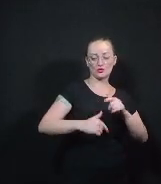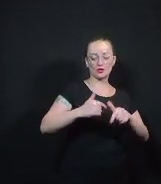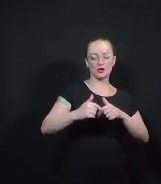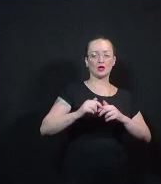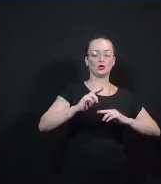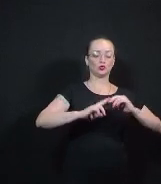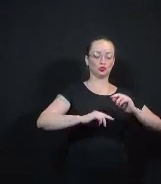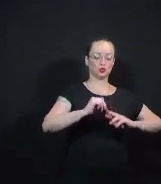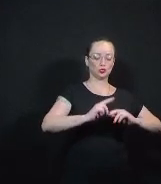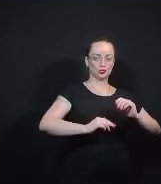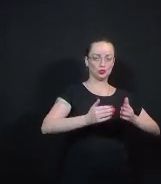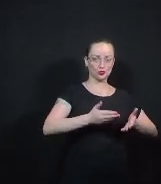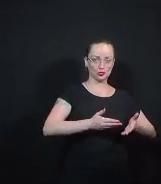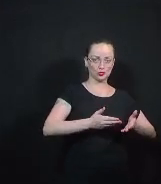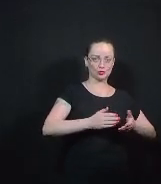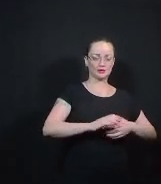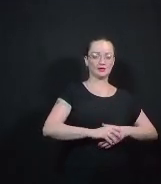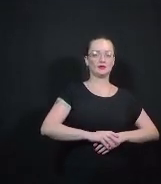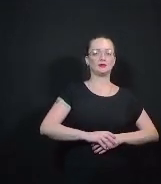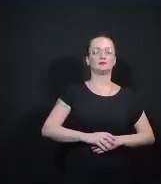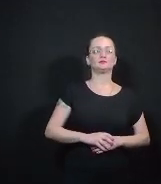junho,